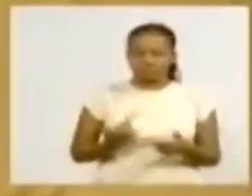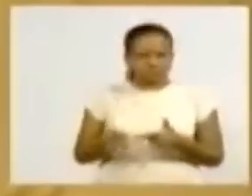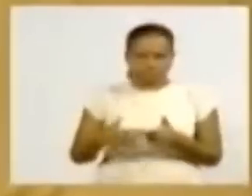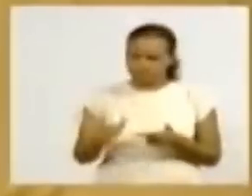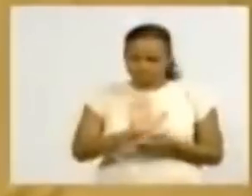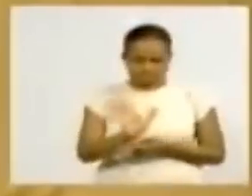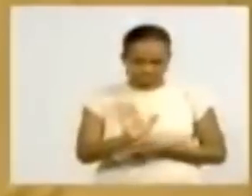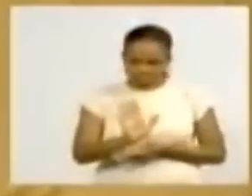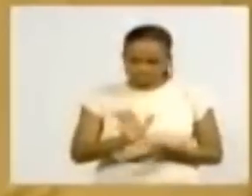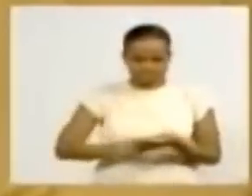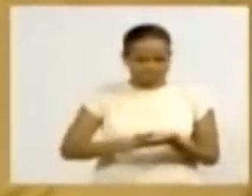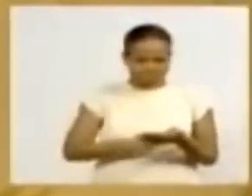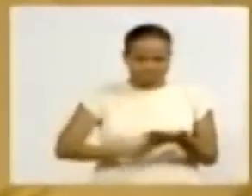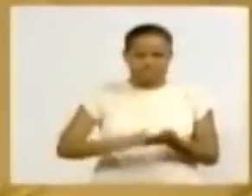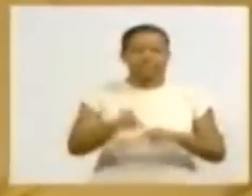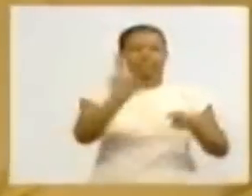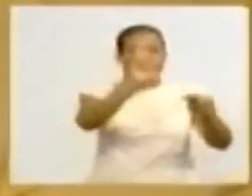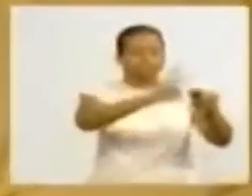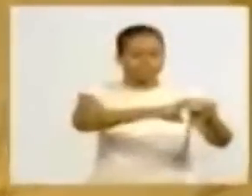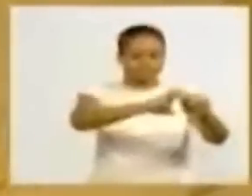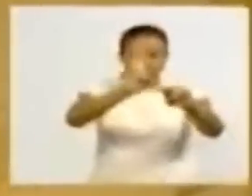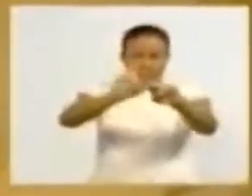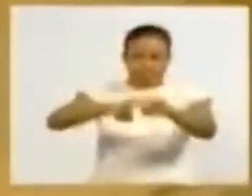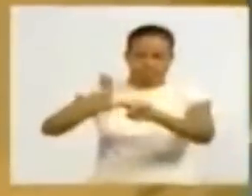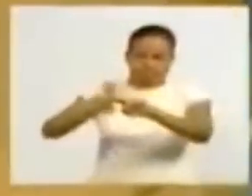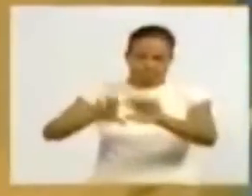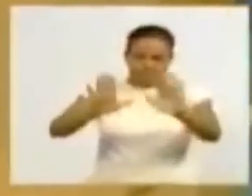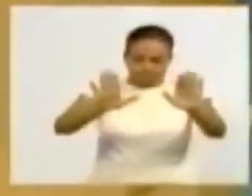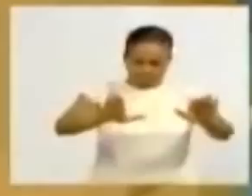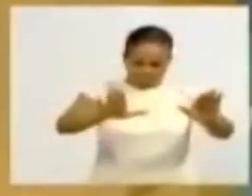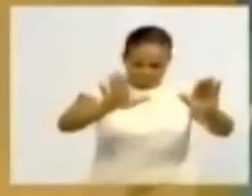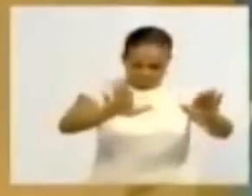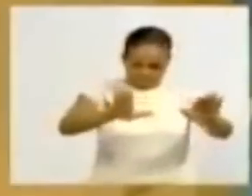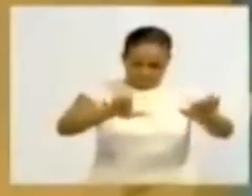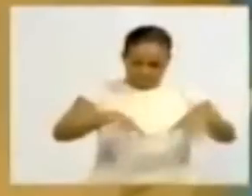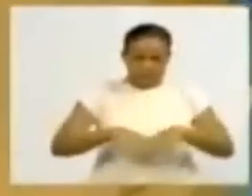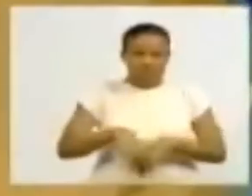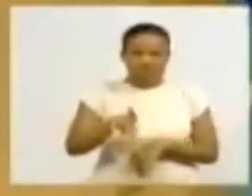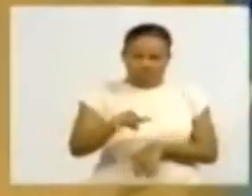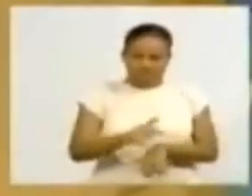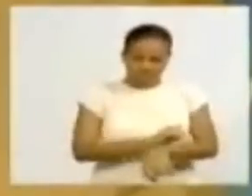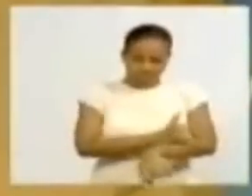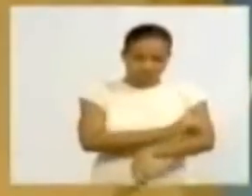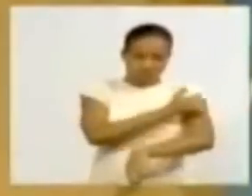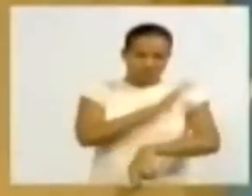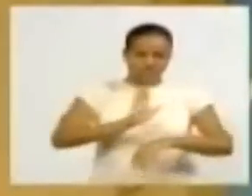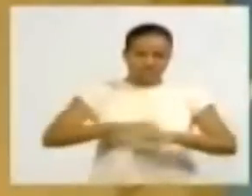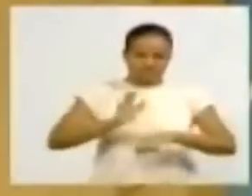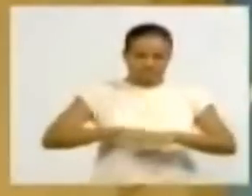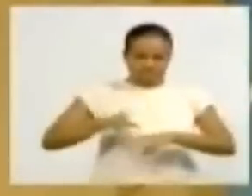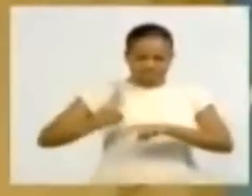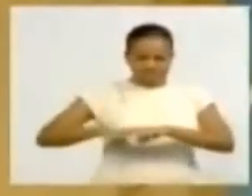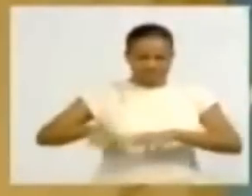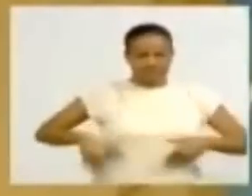problema. Isso, vão sentando bonitinho. Pode sentar. Ainda mais você que está mais gordinha, você vai ter um